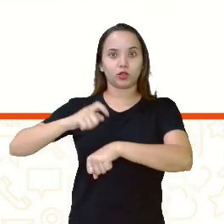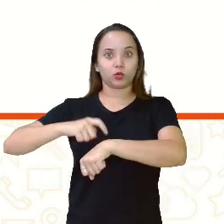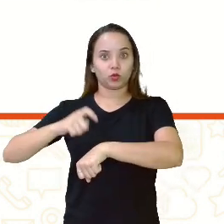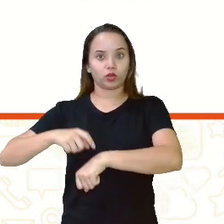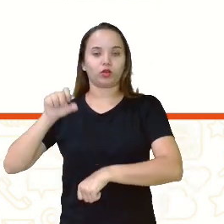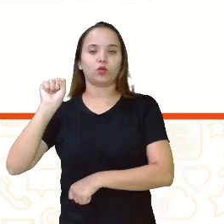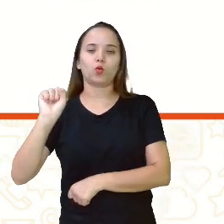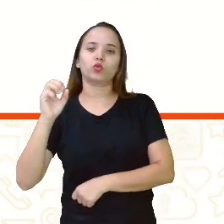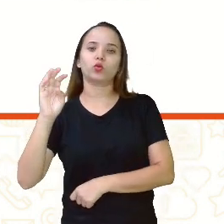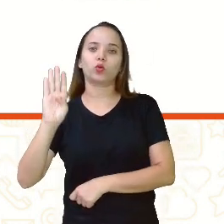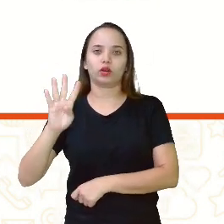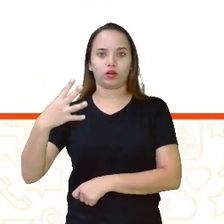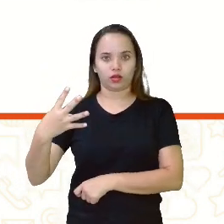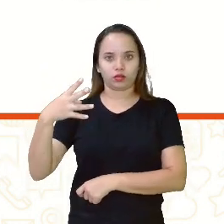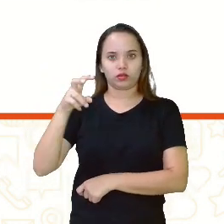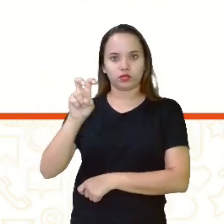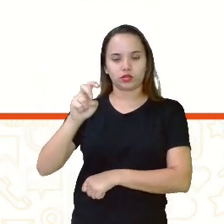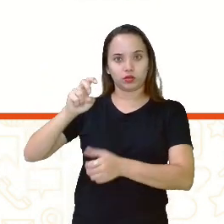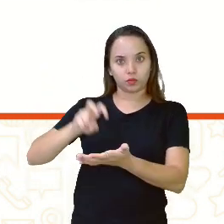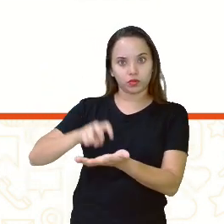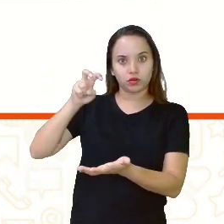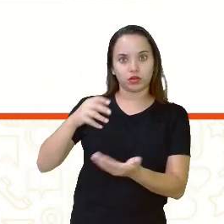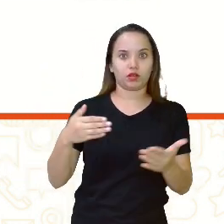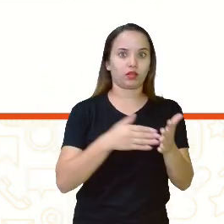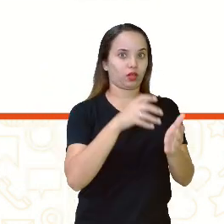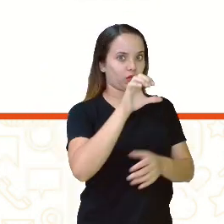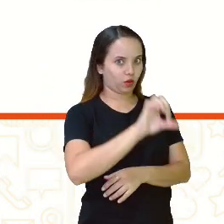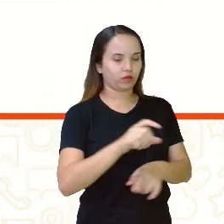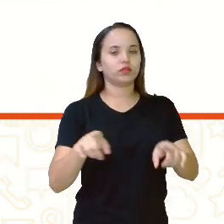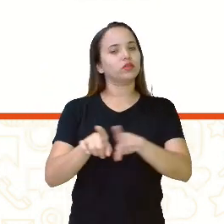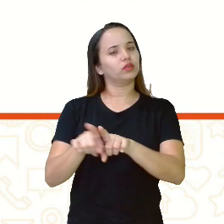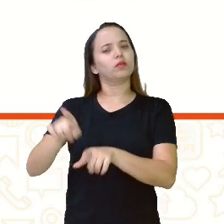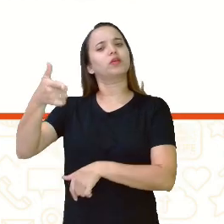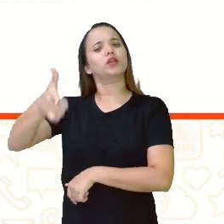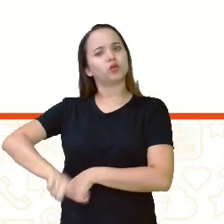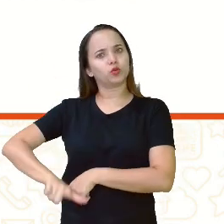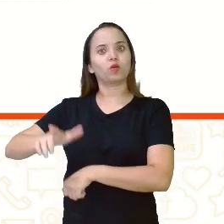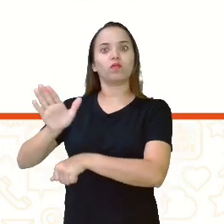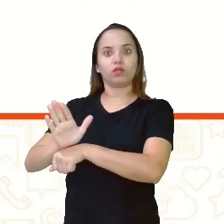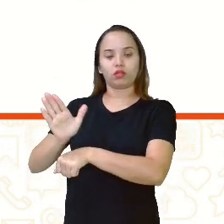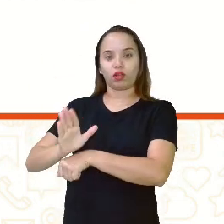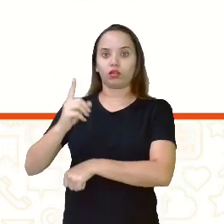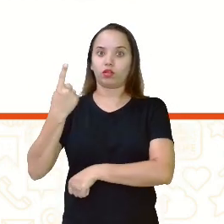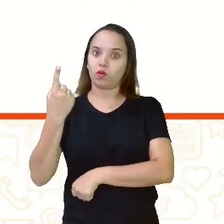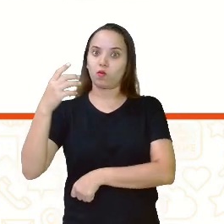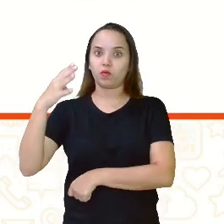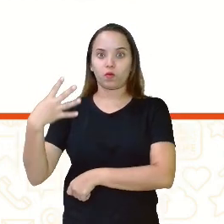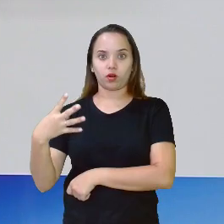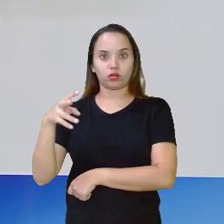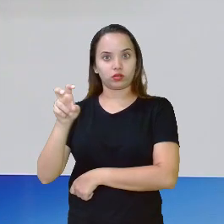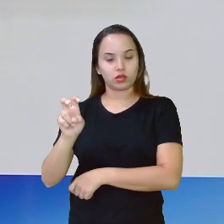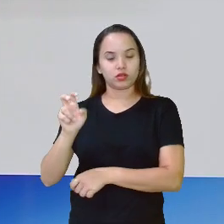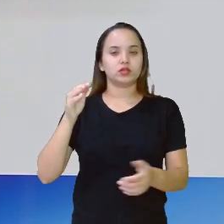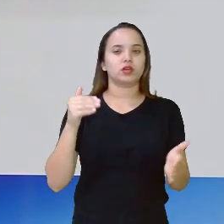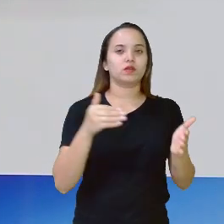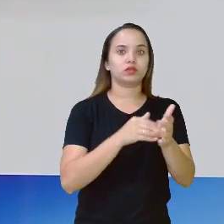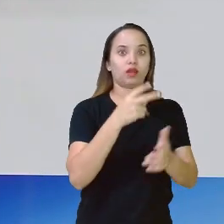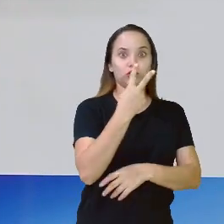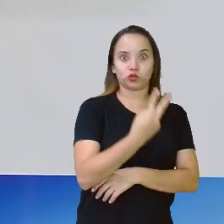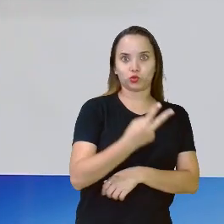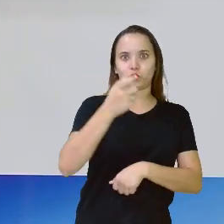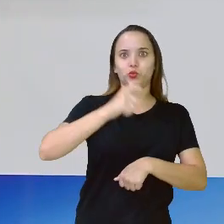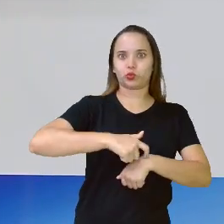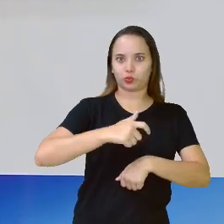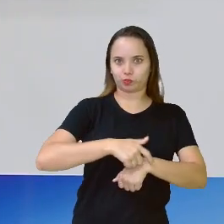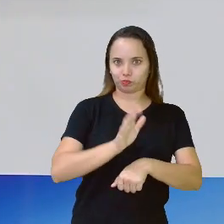às 9h, e também temos a reprise das 13h45 às 14h no canal 10.2